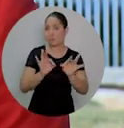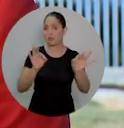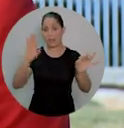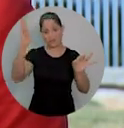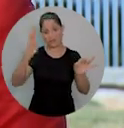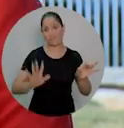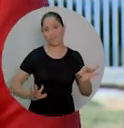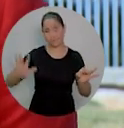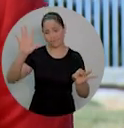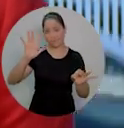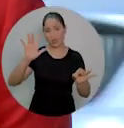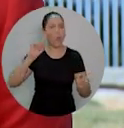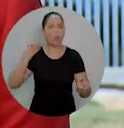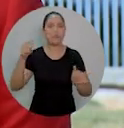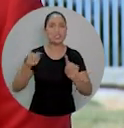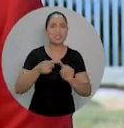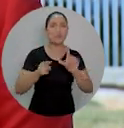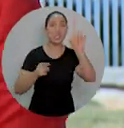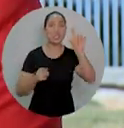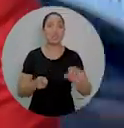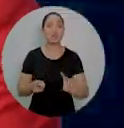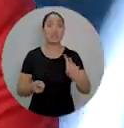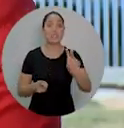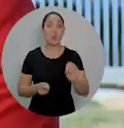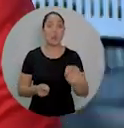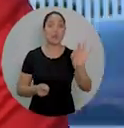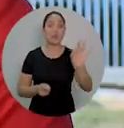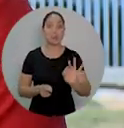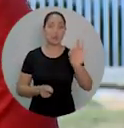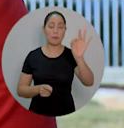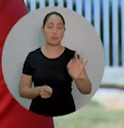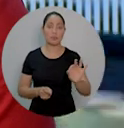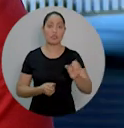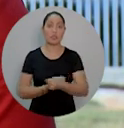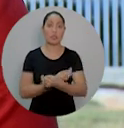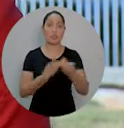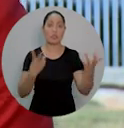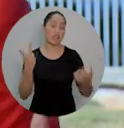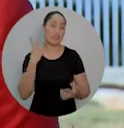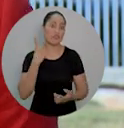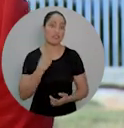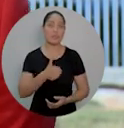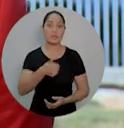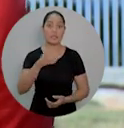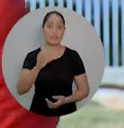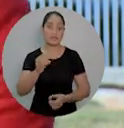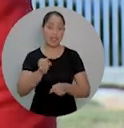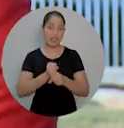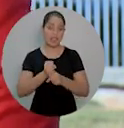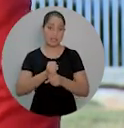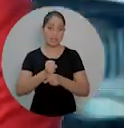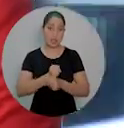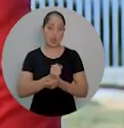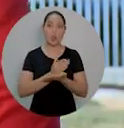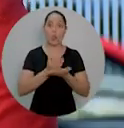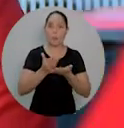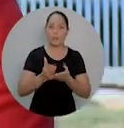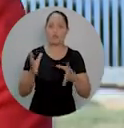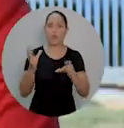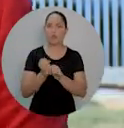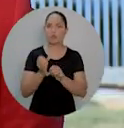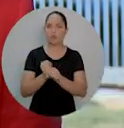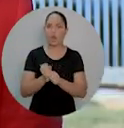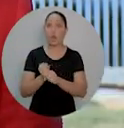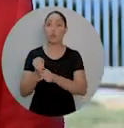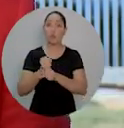Nações Unidas, que prevê redução de 50% no número de vítimas em 10 anos, contados a partir